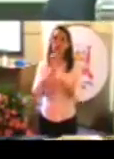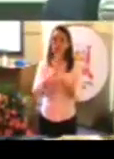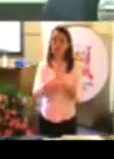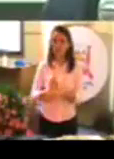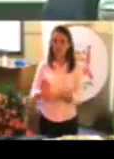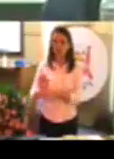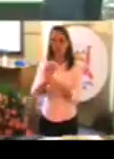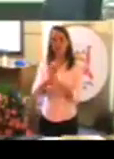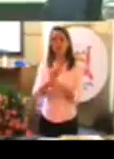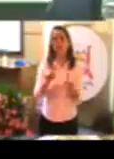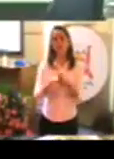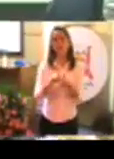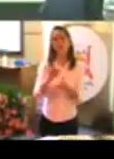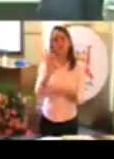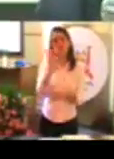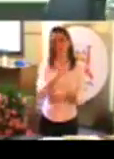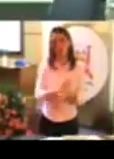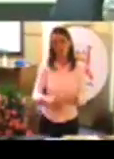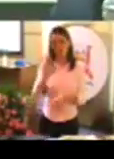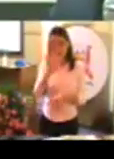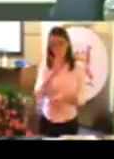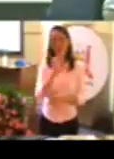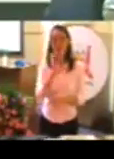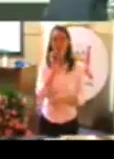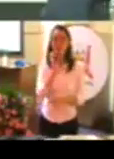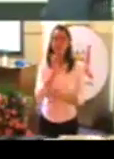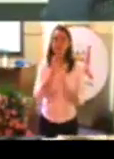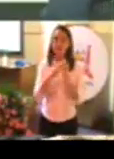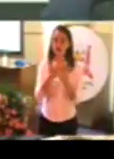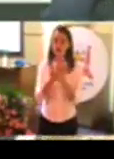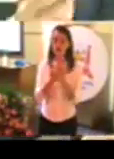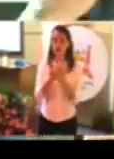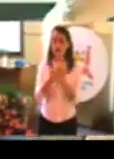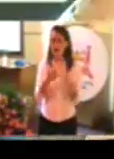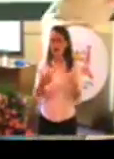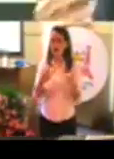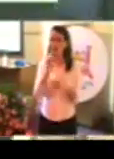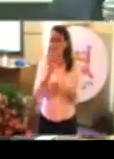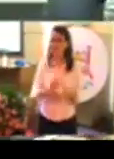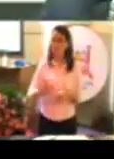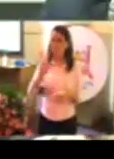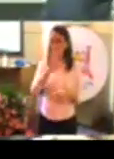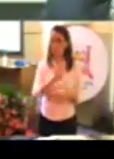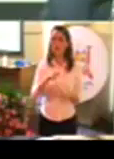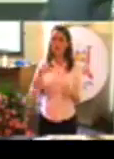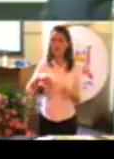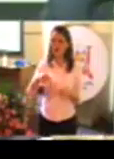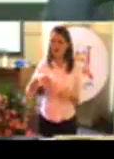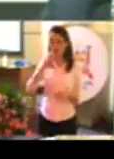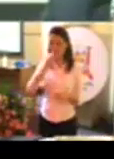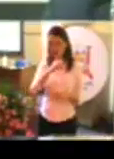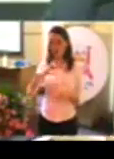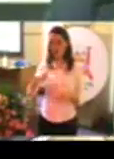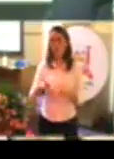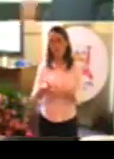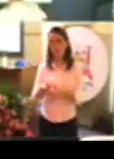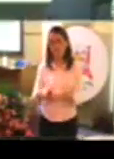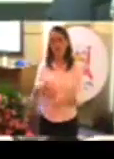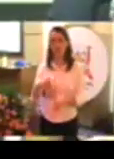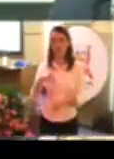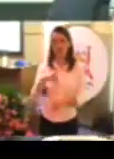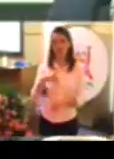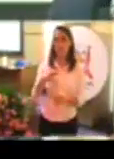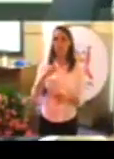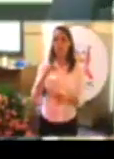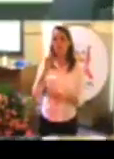de magistratura. Hoje nós temos todas as escolas em todos os estados da federação, aqui em Santa Catarina tem, e